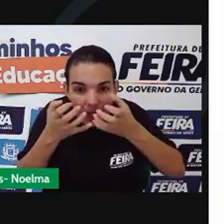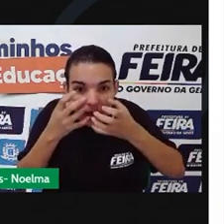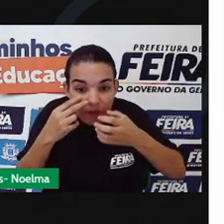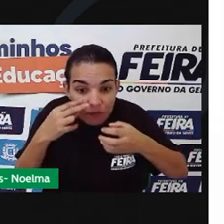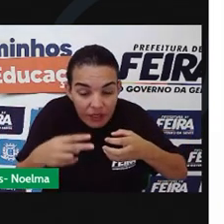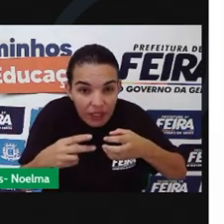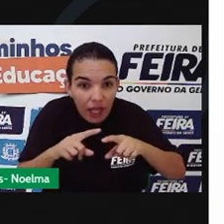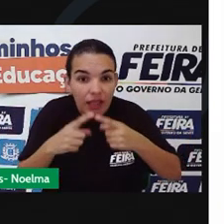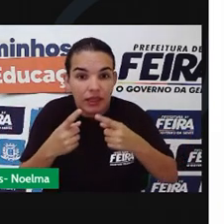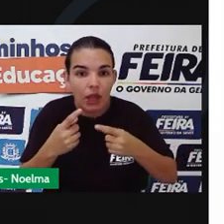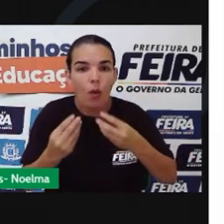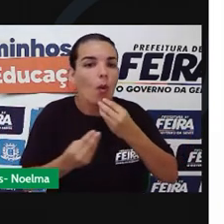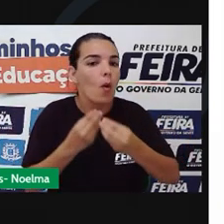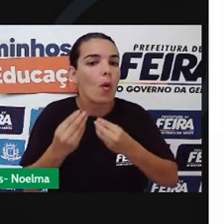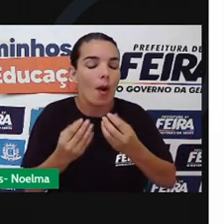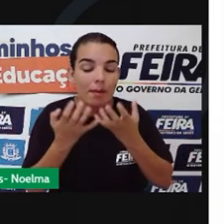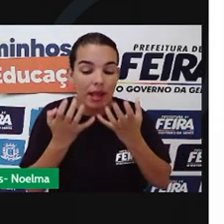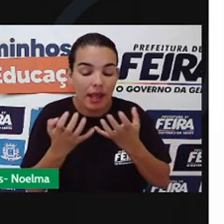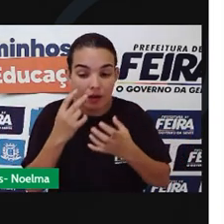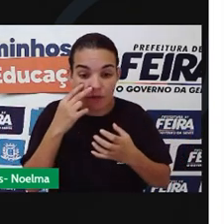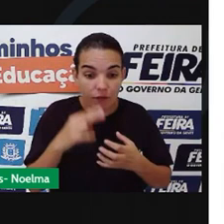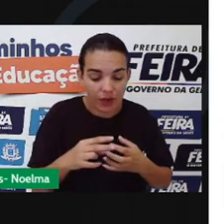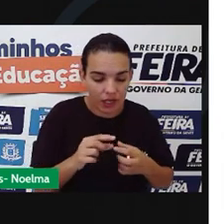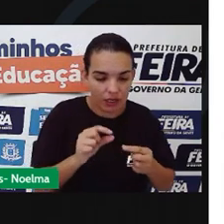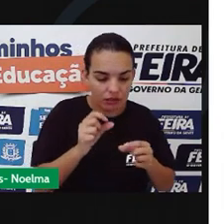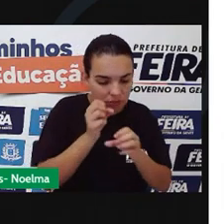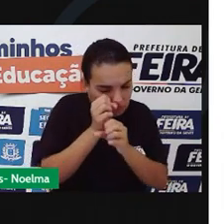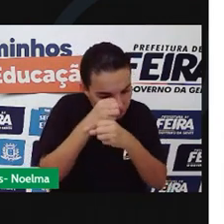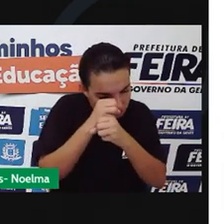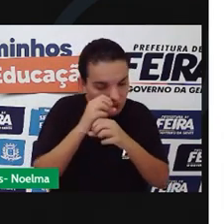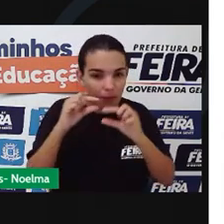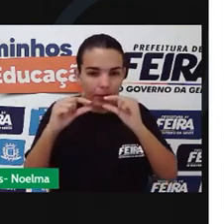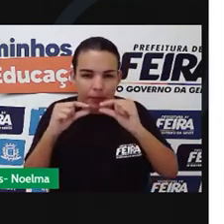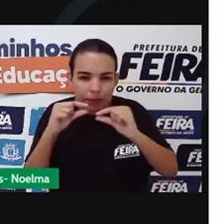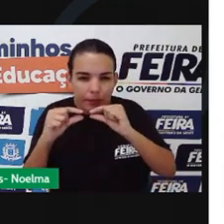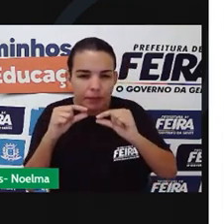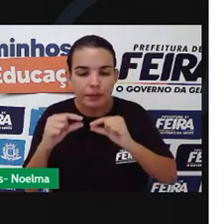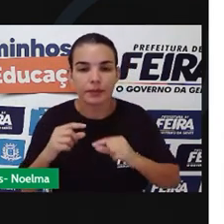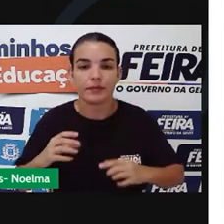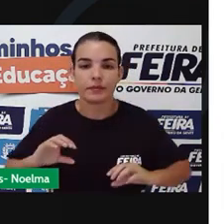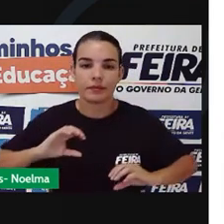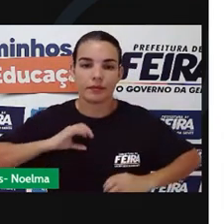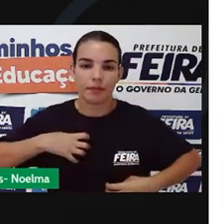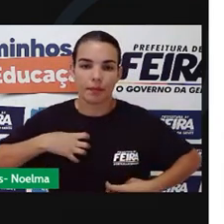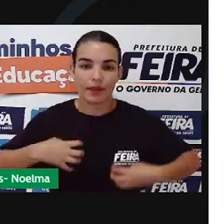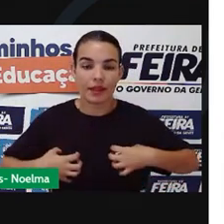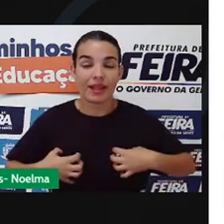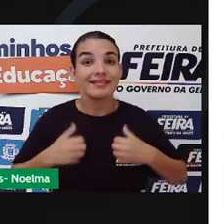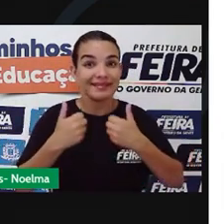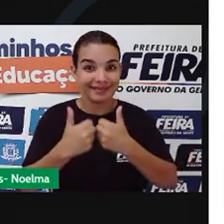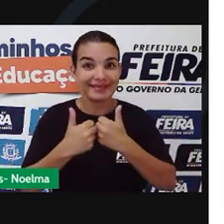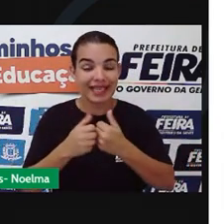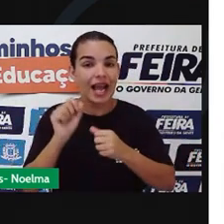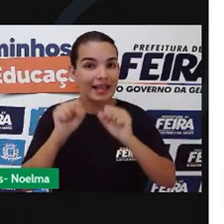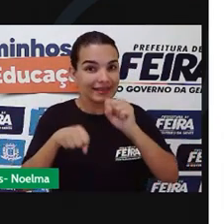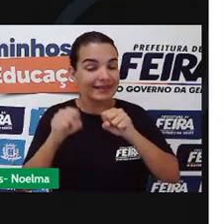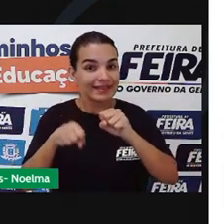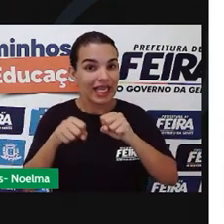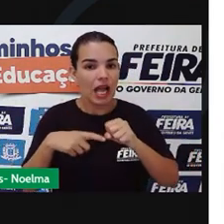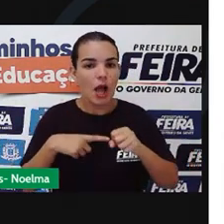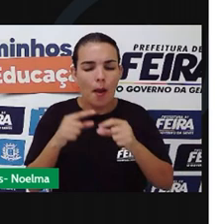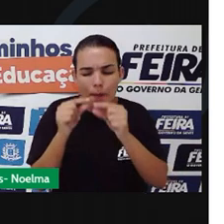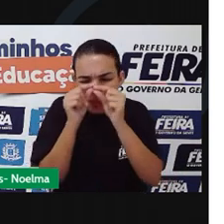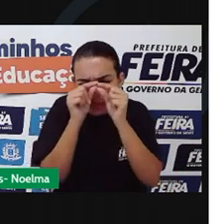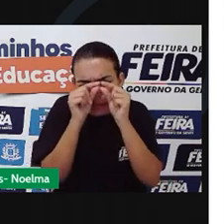ver então o ele conseguimos enxergar esses Tais microrganismos eu sou mesmo Cristal eles são seres vivos